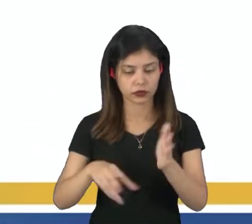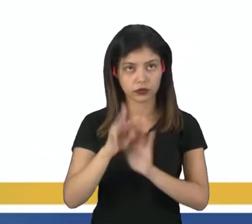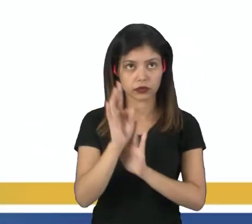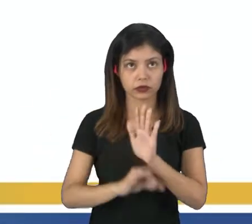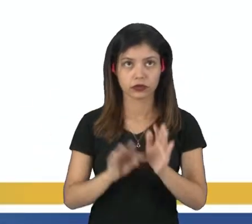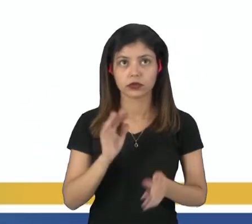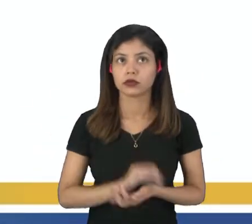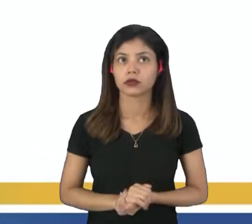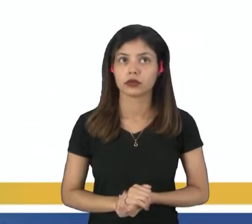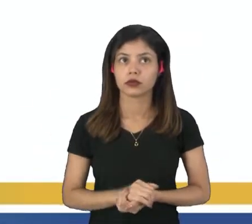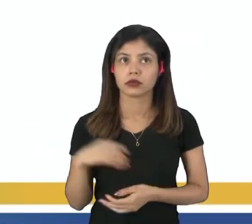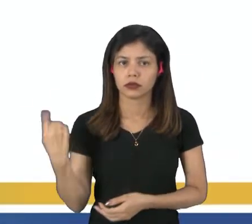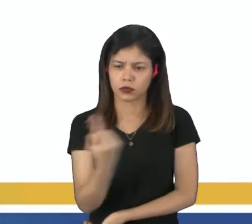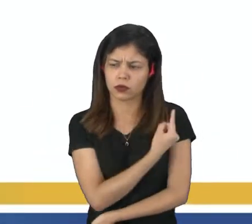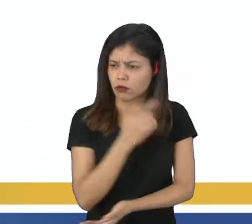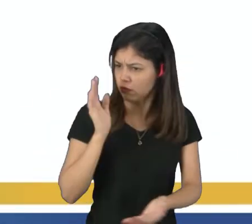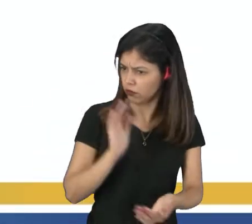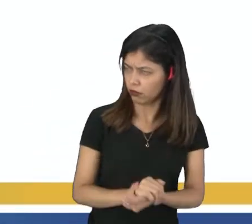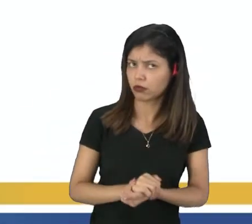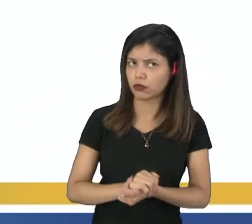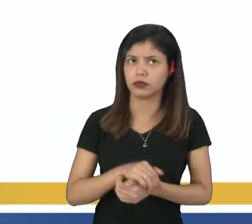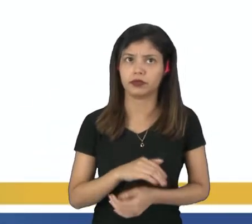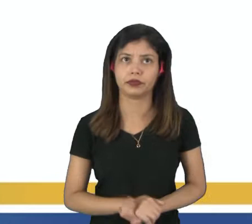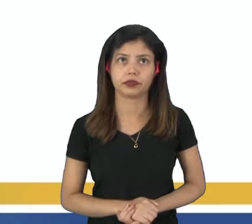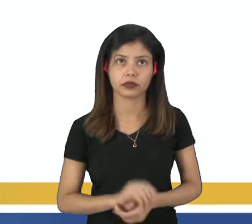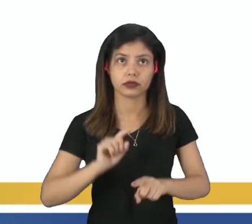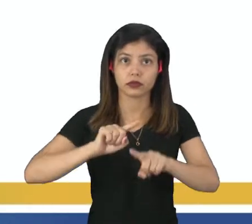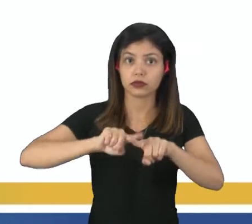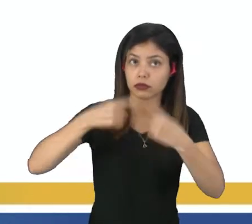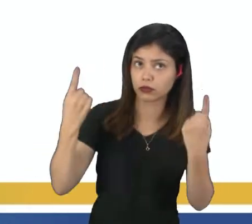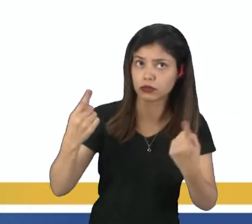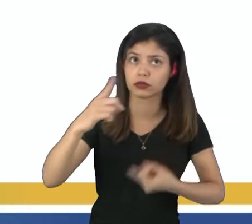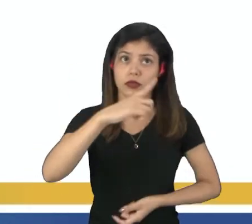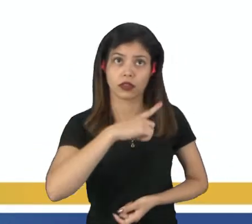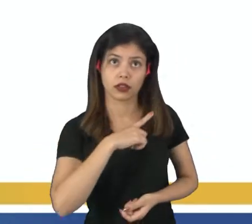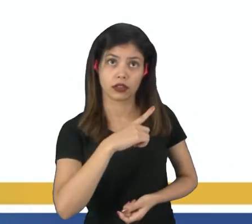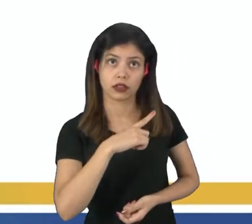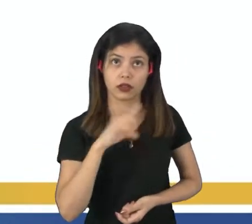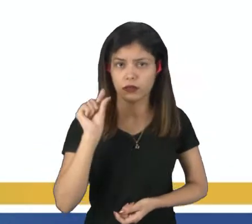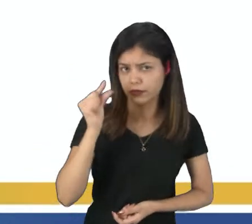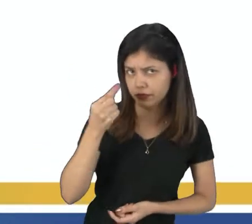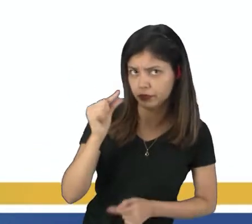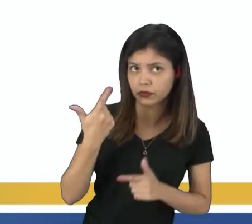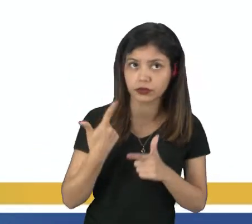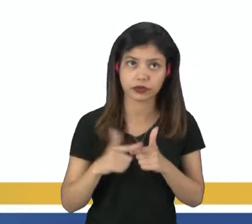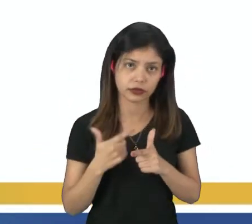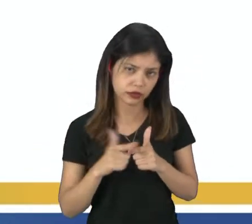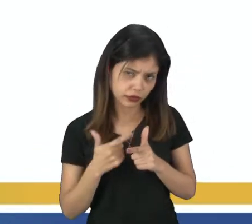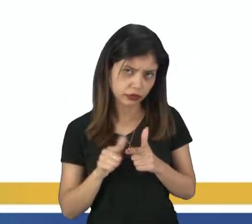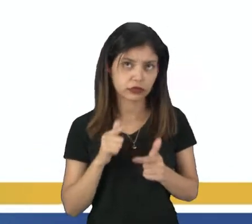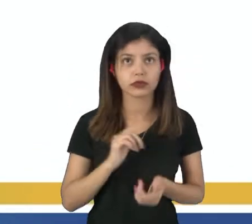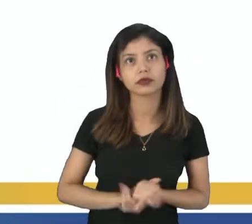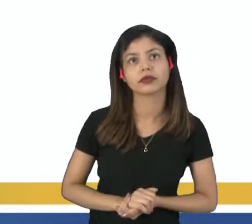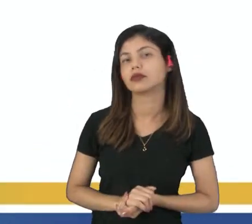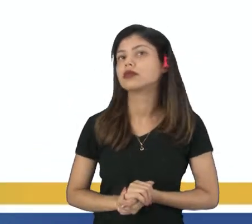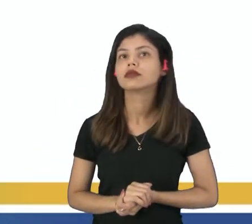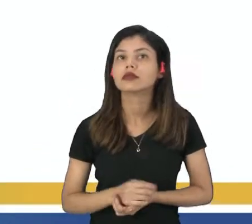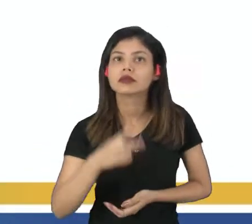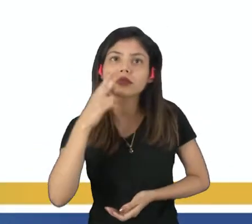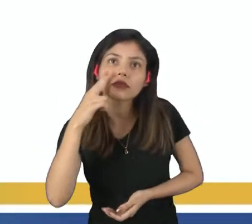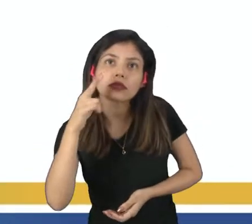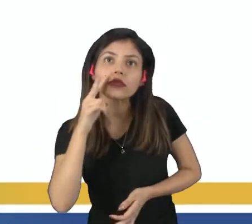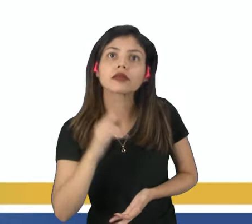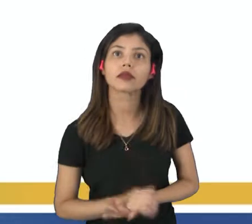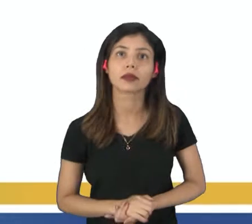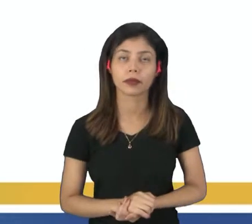texto. Somos casados, mas temos um pequeno probleminha. Veja aí